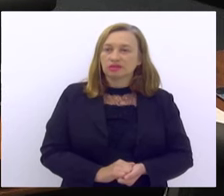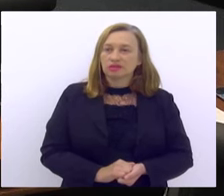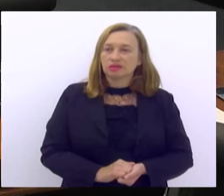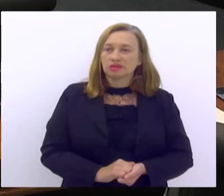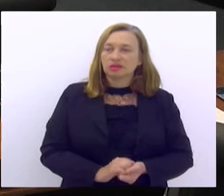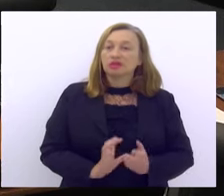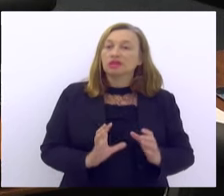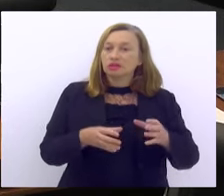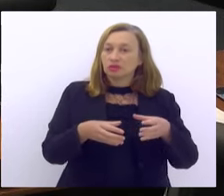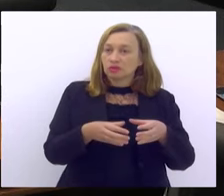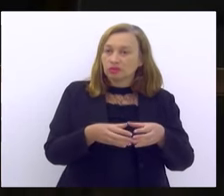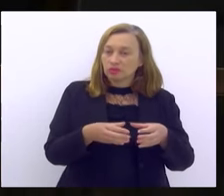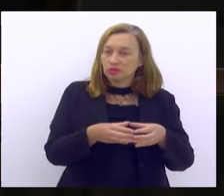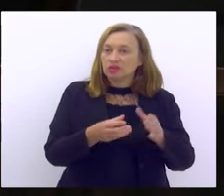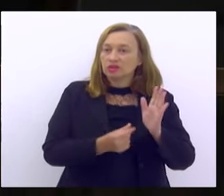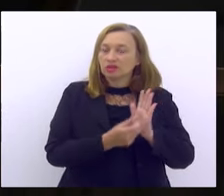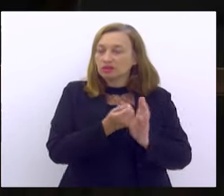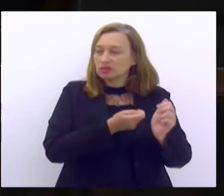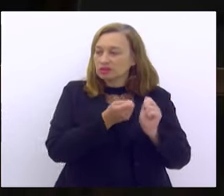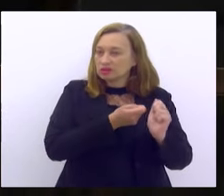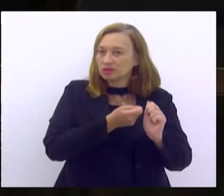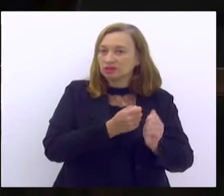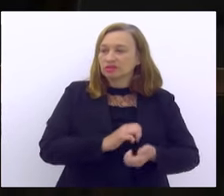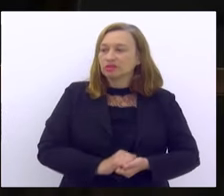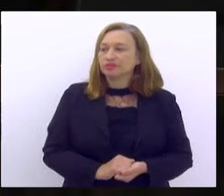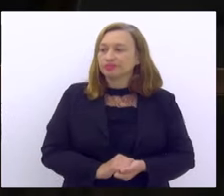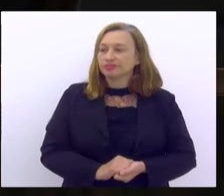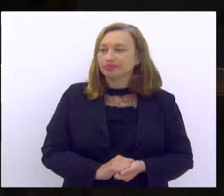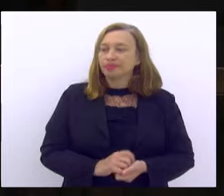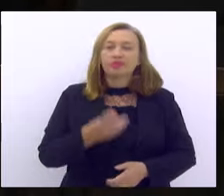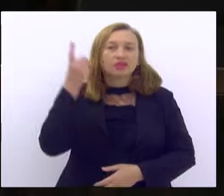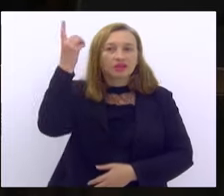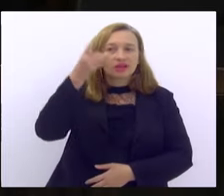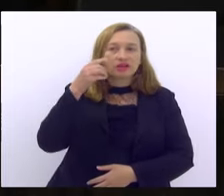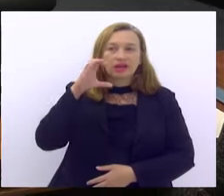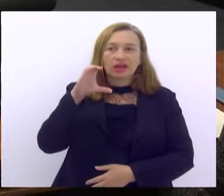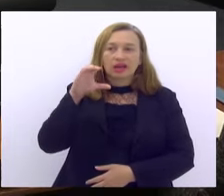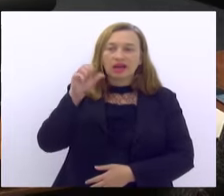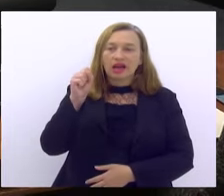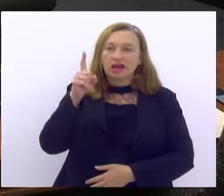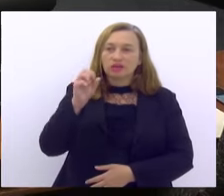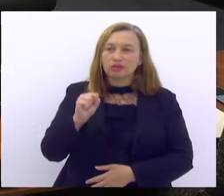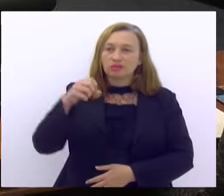Pela Comissão de Orçamento, Fiscalização Financeira e Controle, deputado Carlos Macedo.